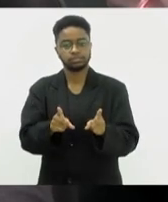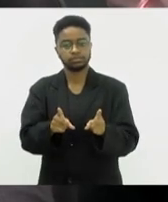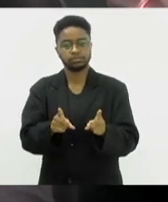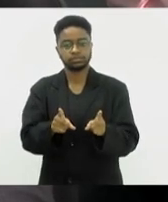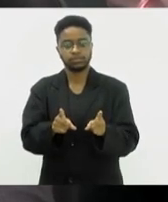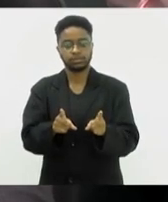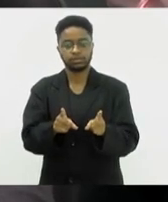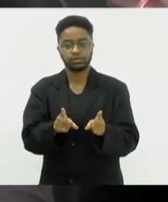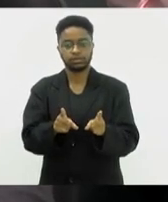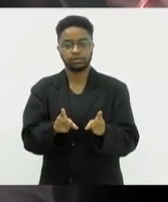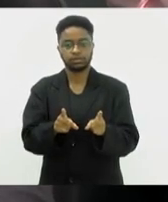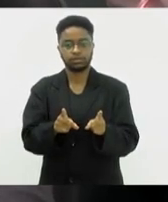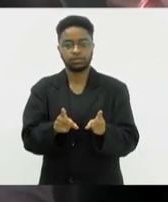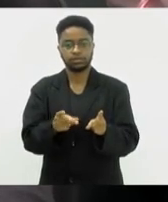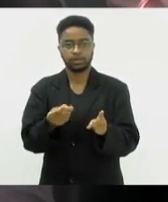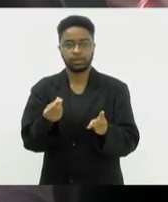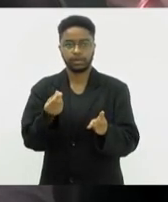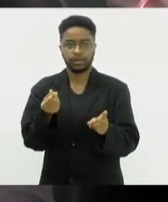sendo